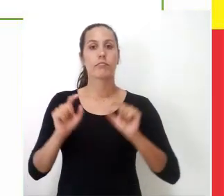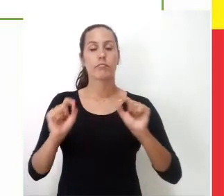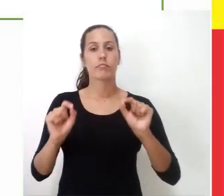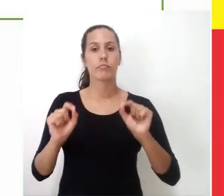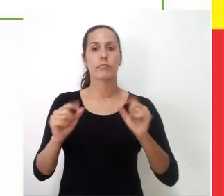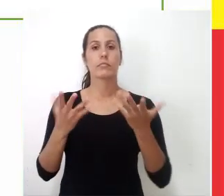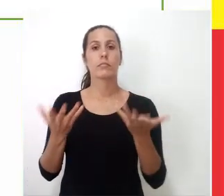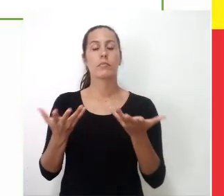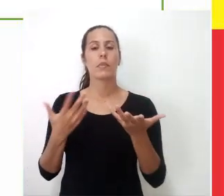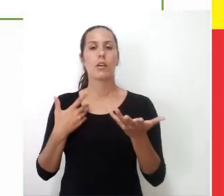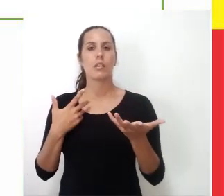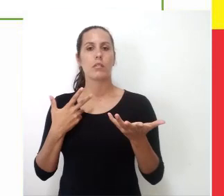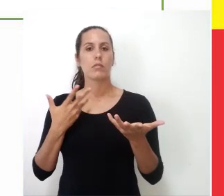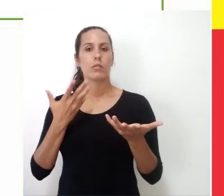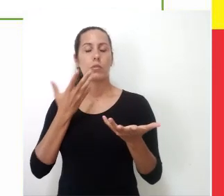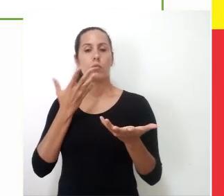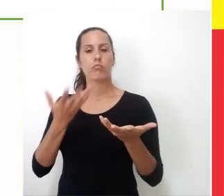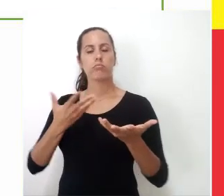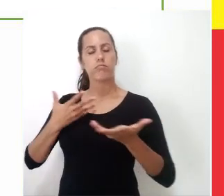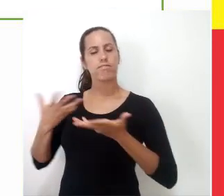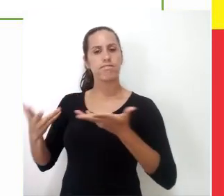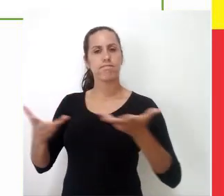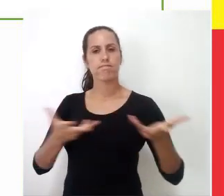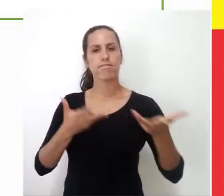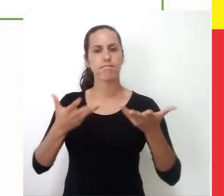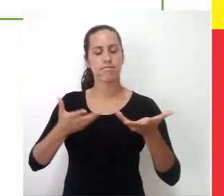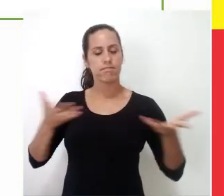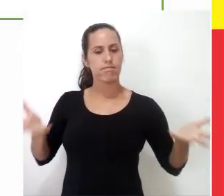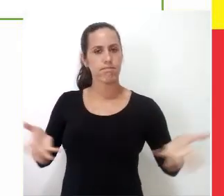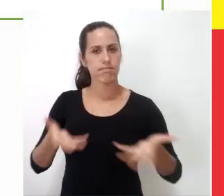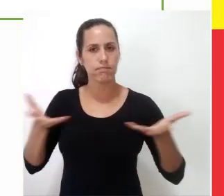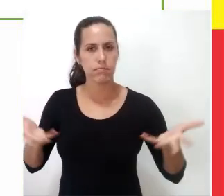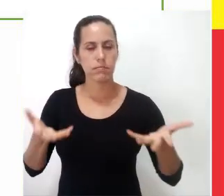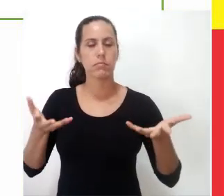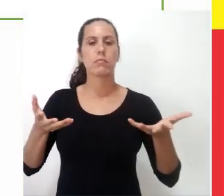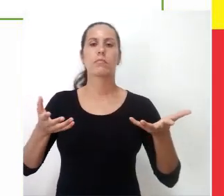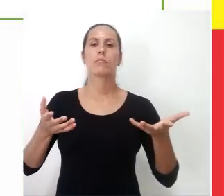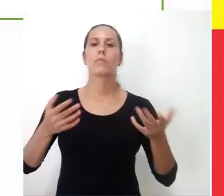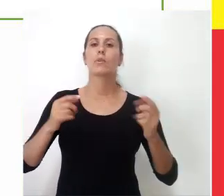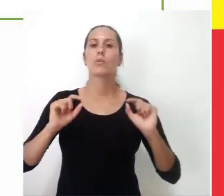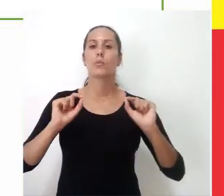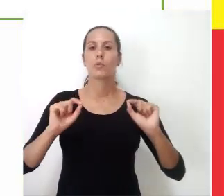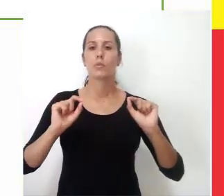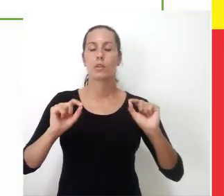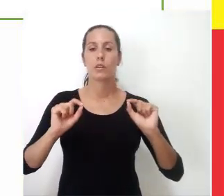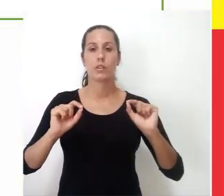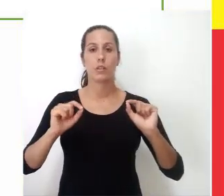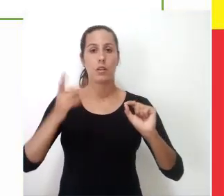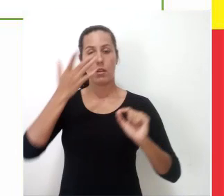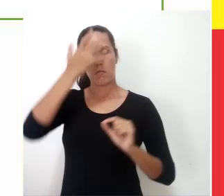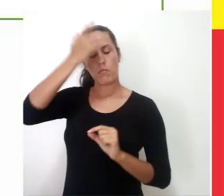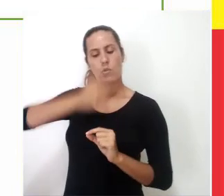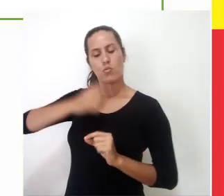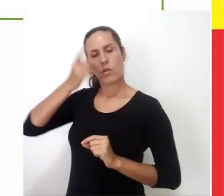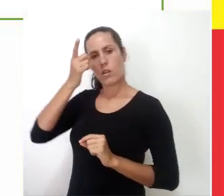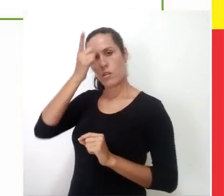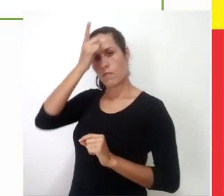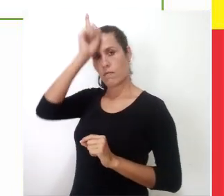de conveniência ou convivência, de mover, induzir. Exemplo, o